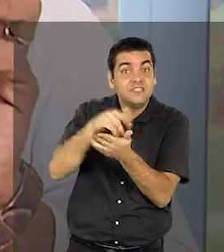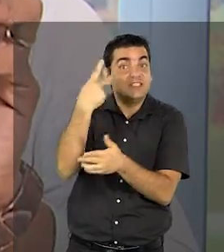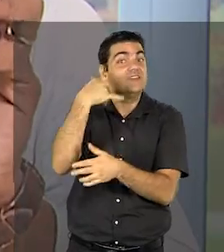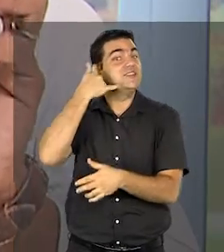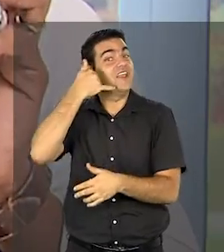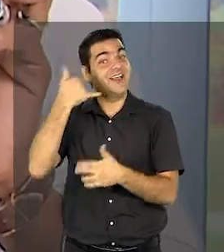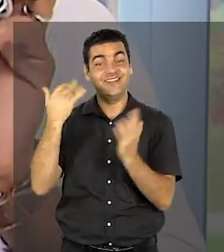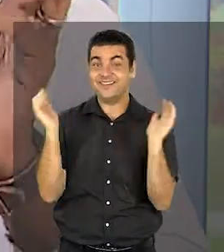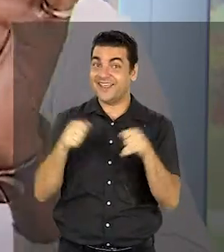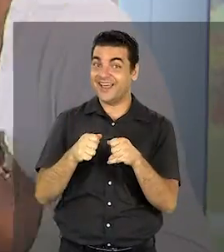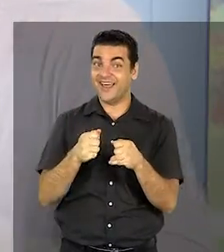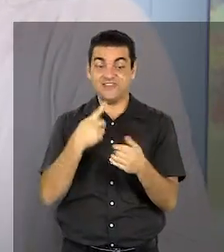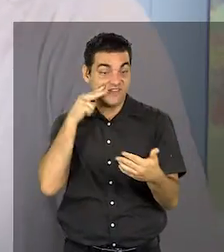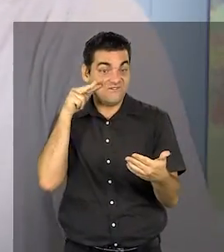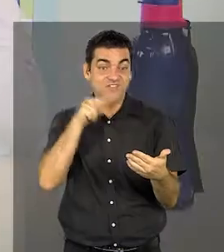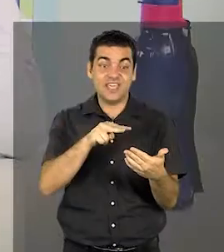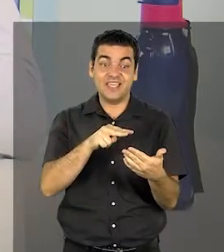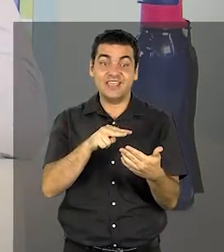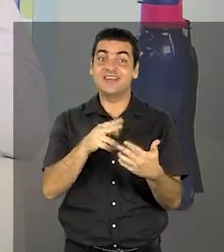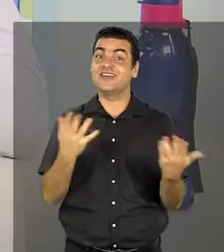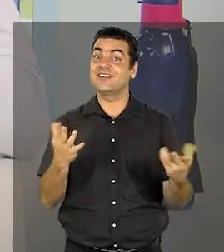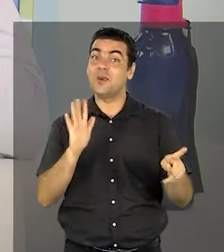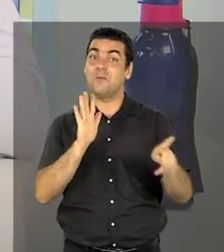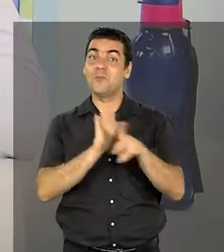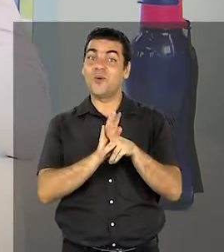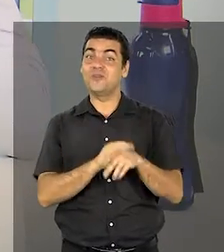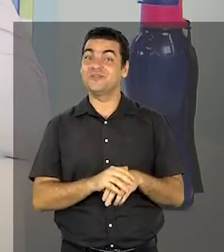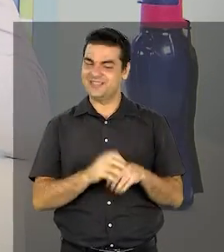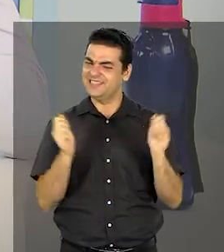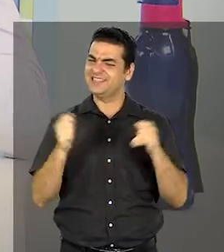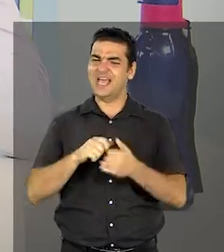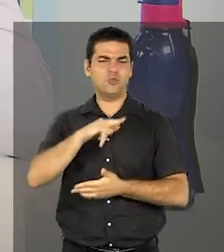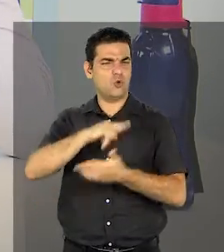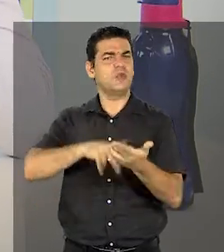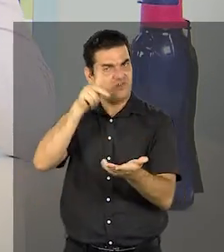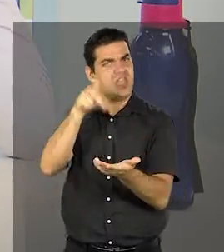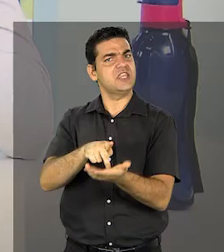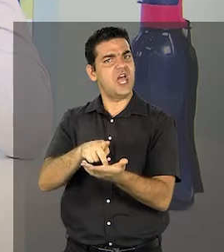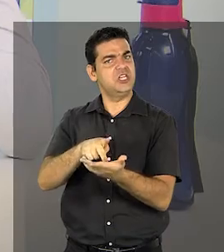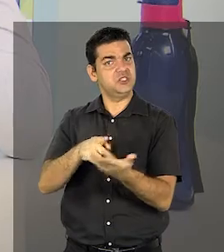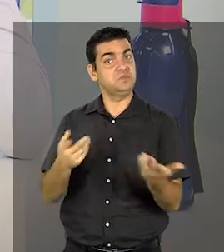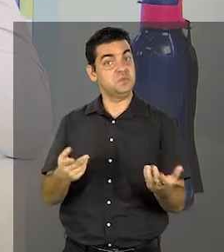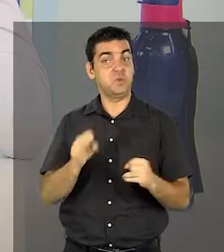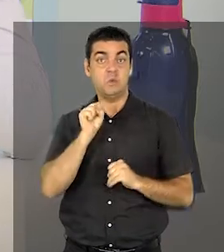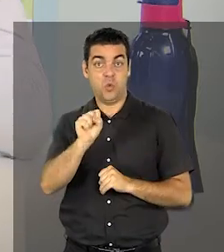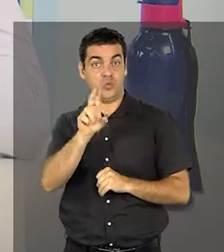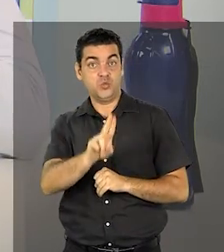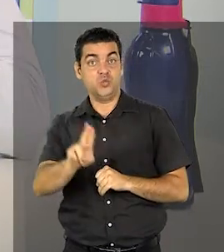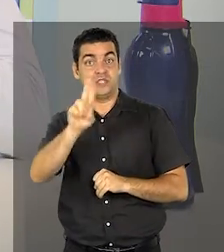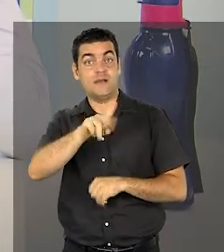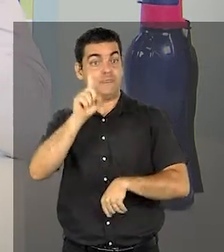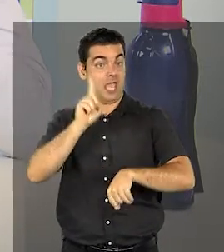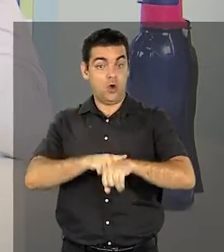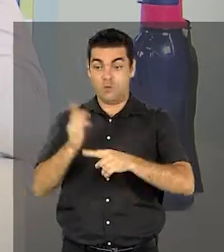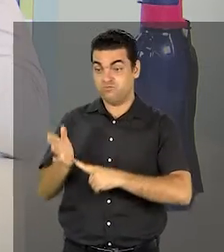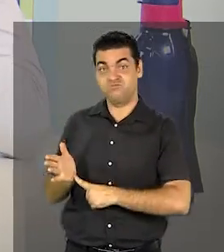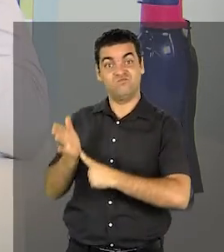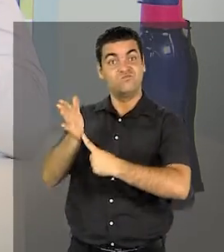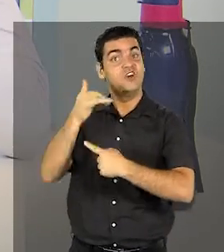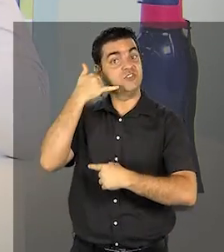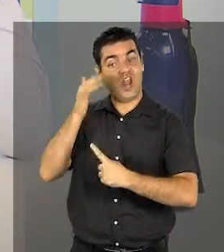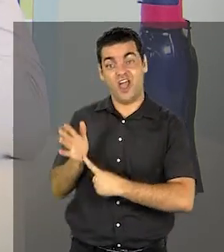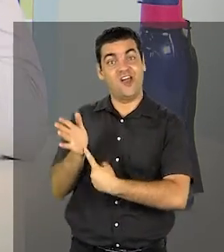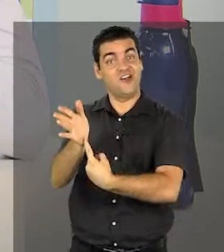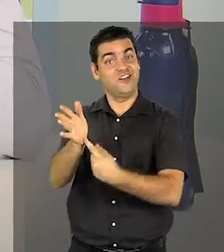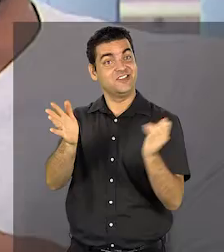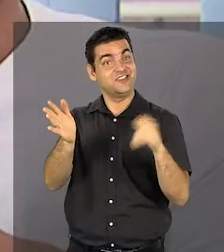no seu smartphone e pronto. A versão digital serve como documento oficial e você pode apresentar ao